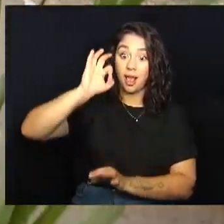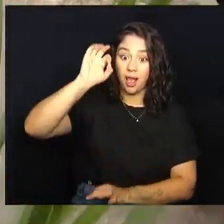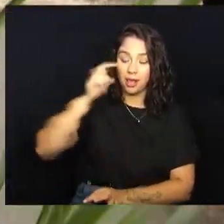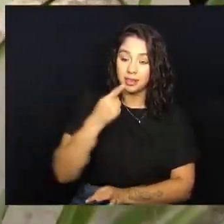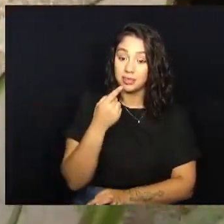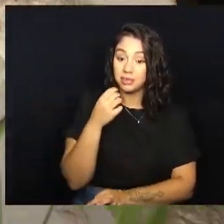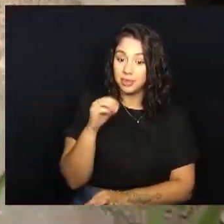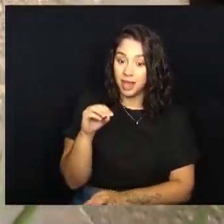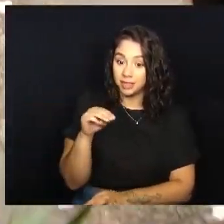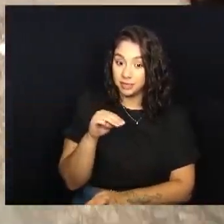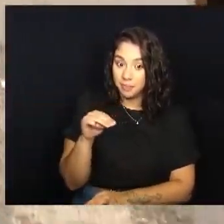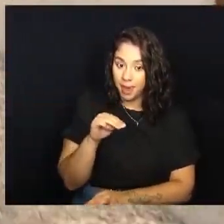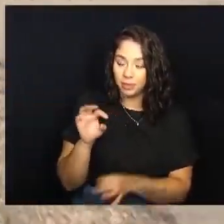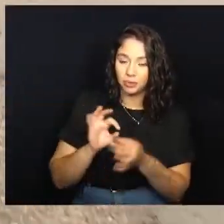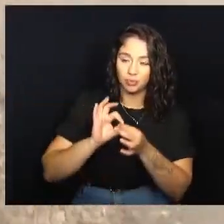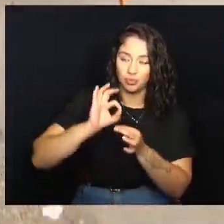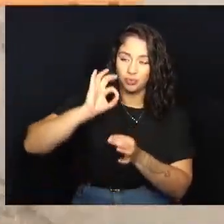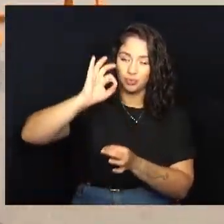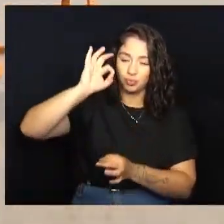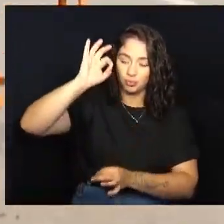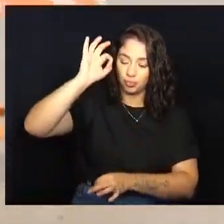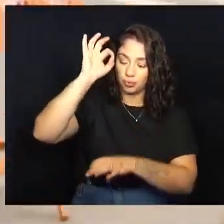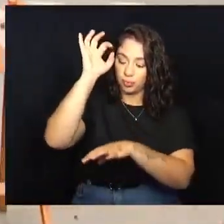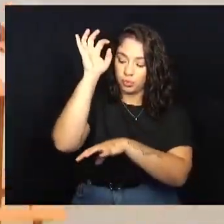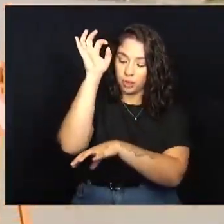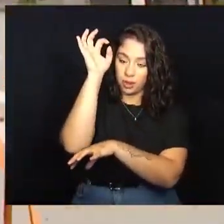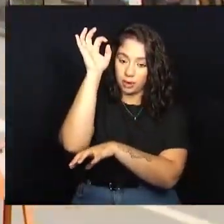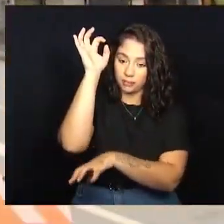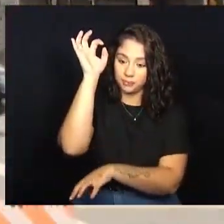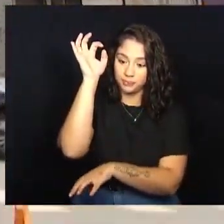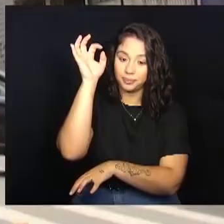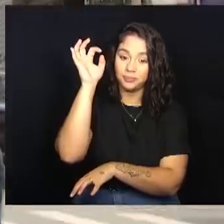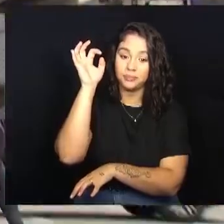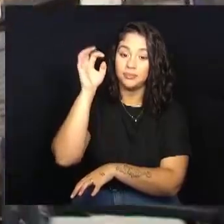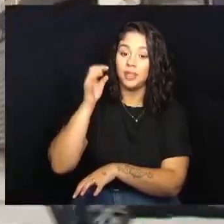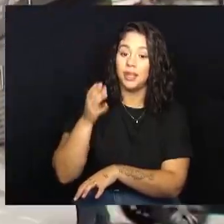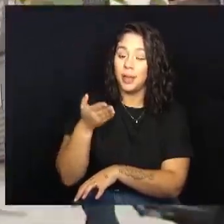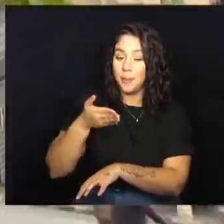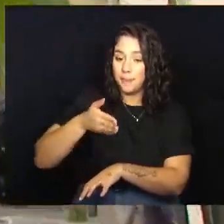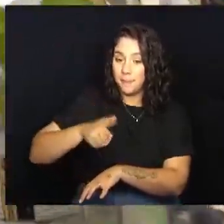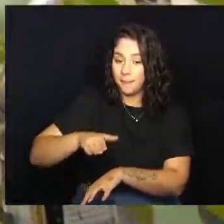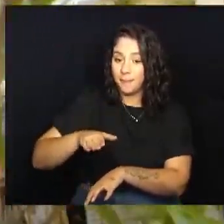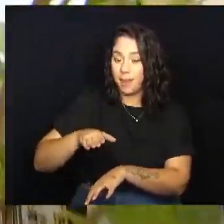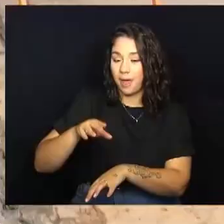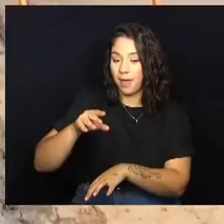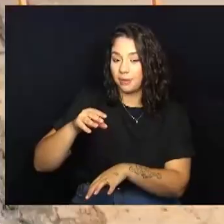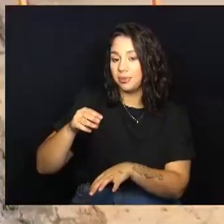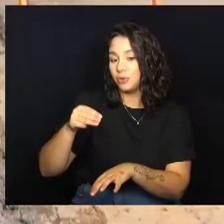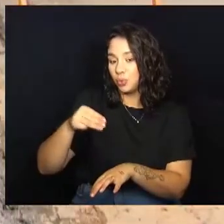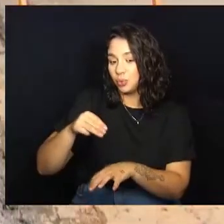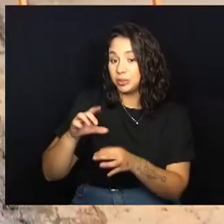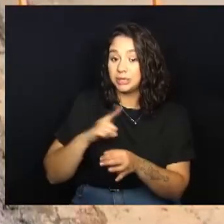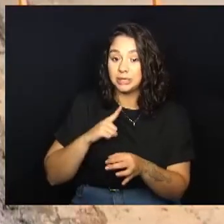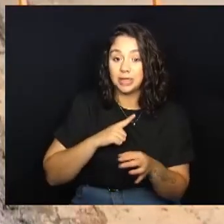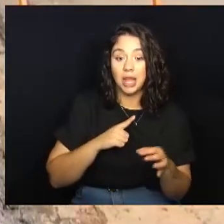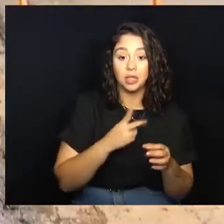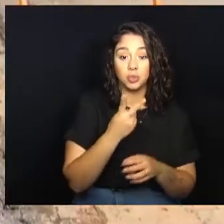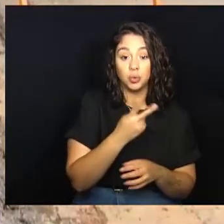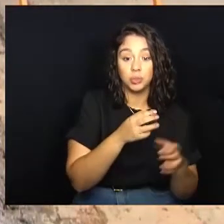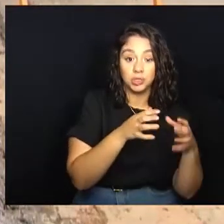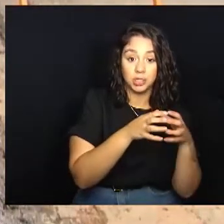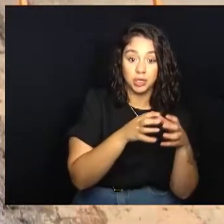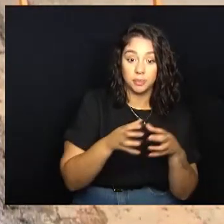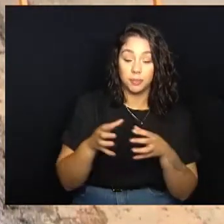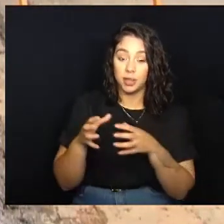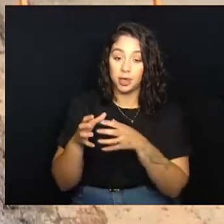troncos, aproximadamente, menos de meio metro de diâmetro. São duas equipes, uma de plantio e uma